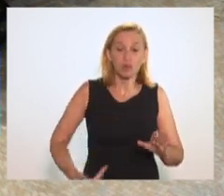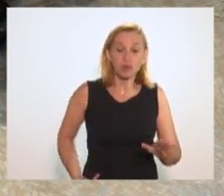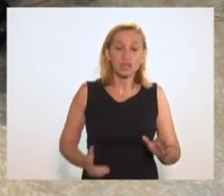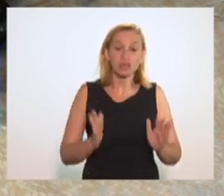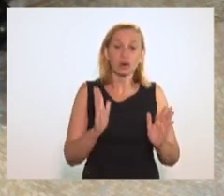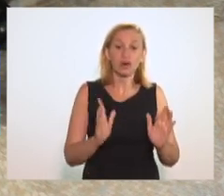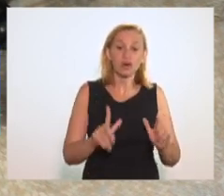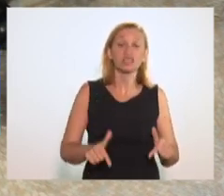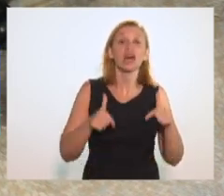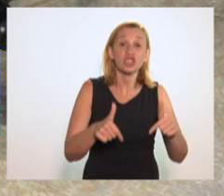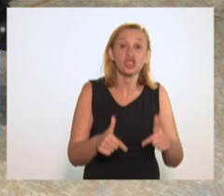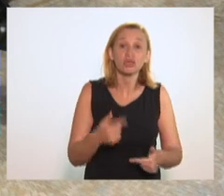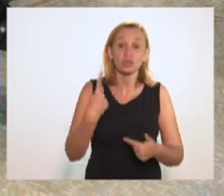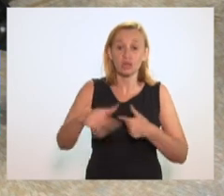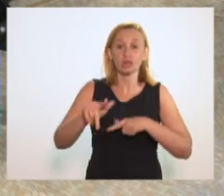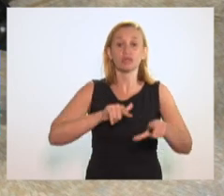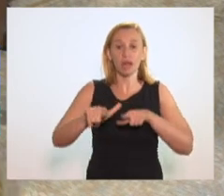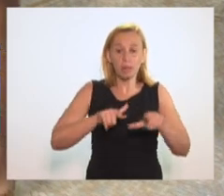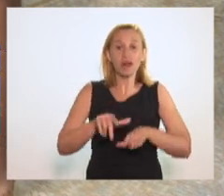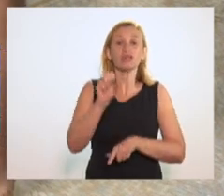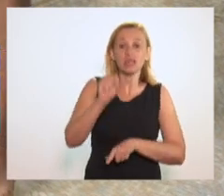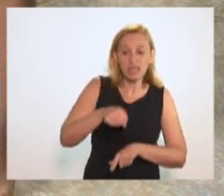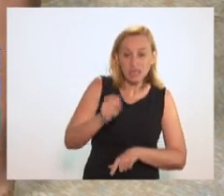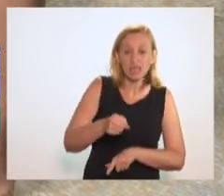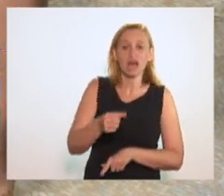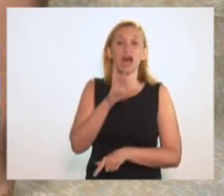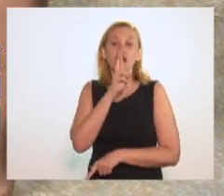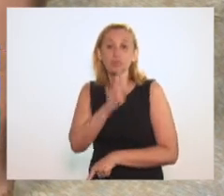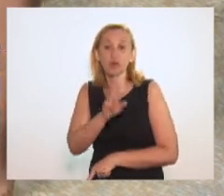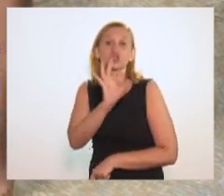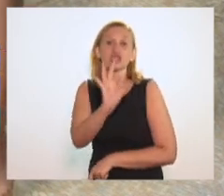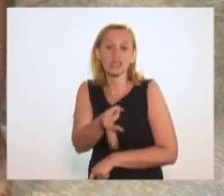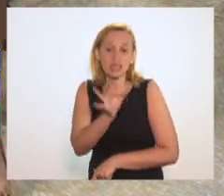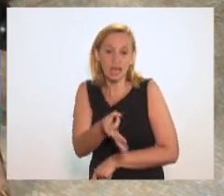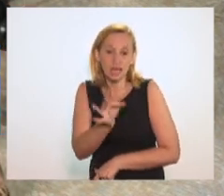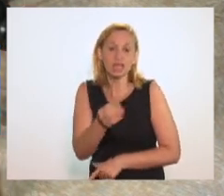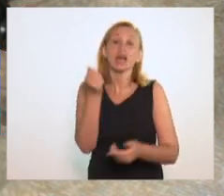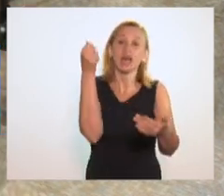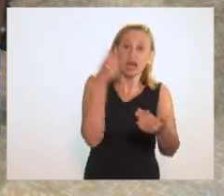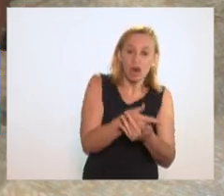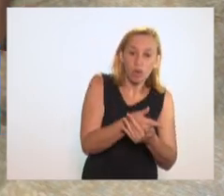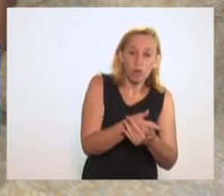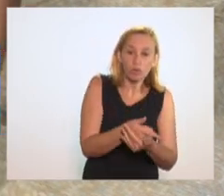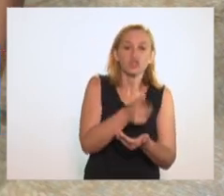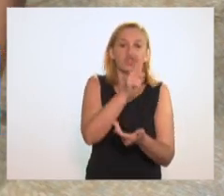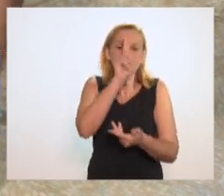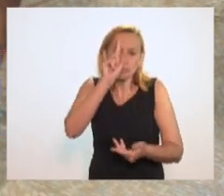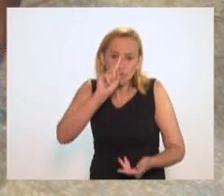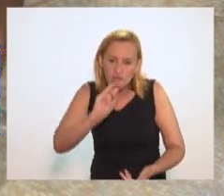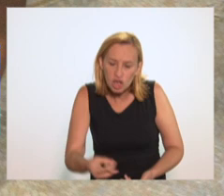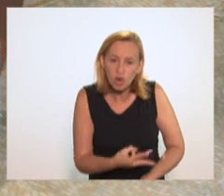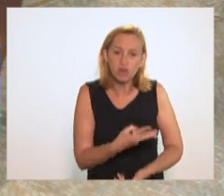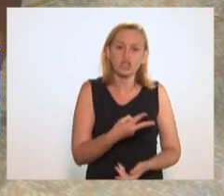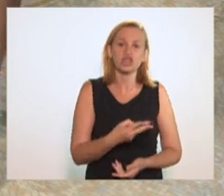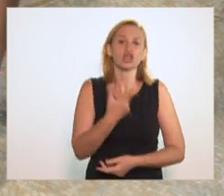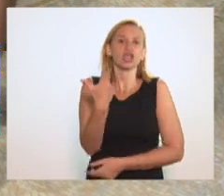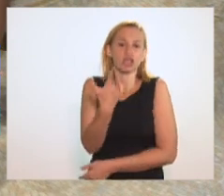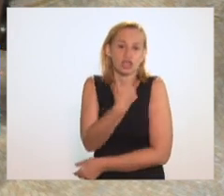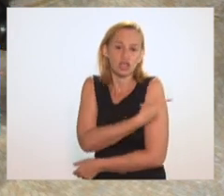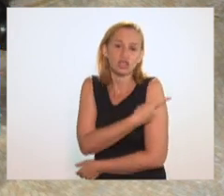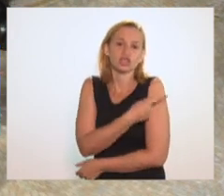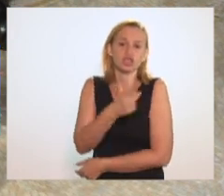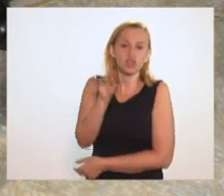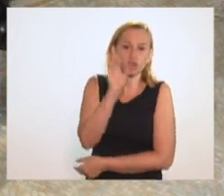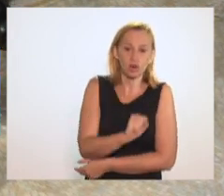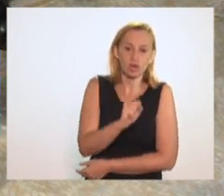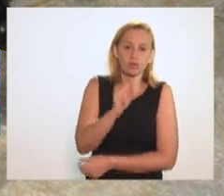está fazendo o seu papel, dando, sim, a resposta necessária, que é a compra de milhões de doses de vacina para distribuição